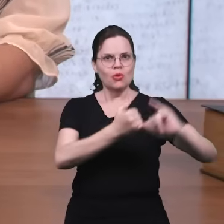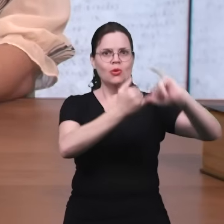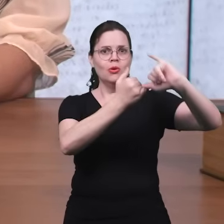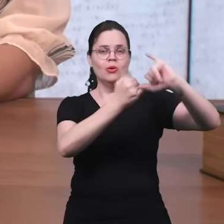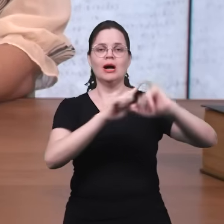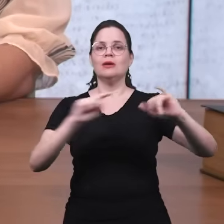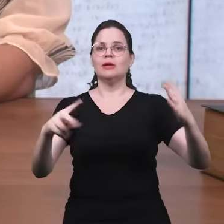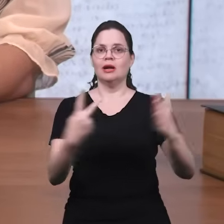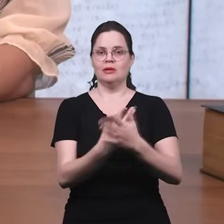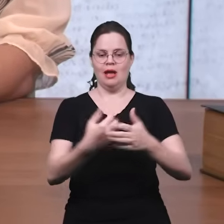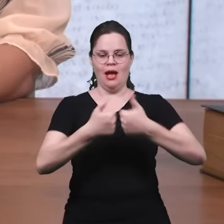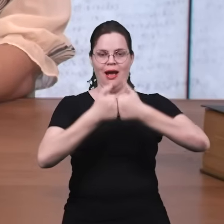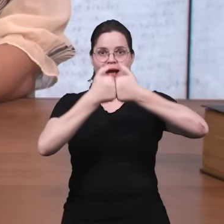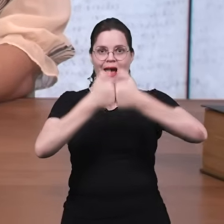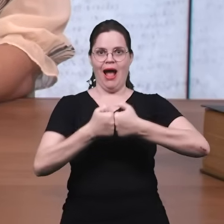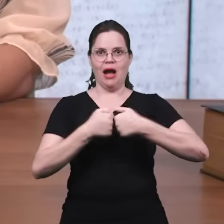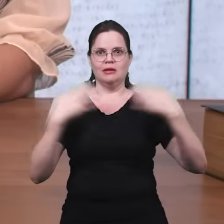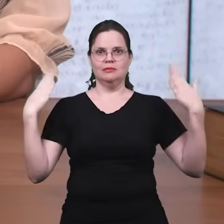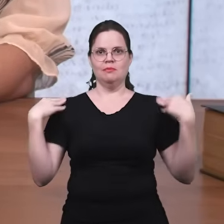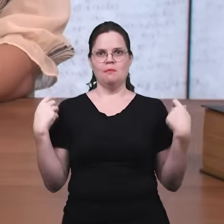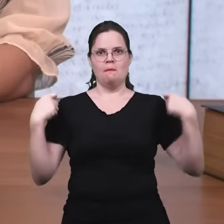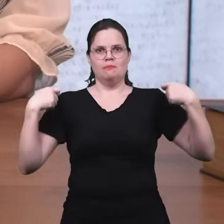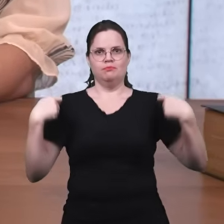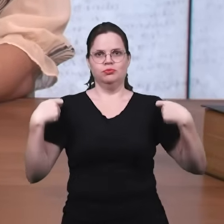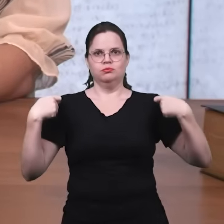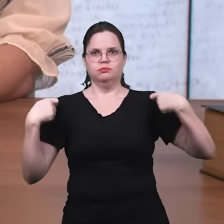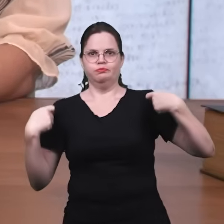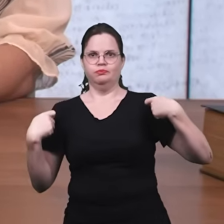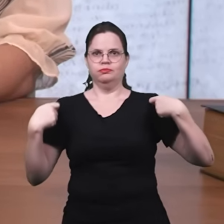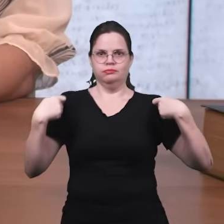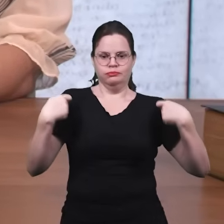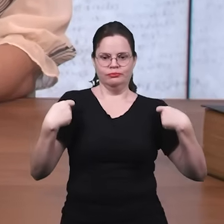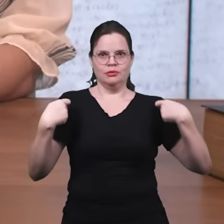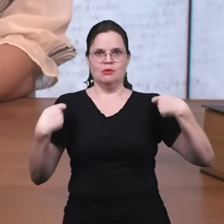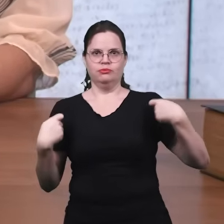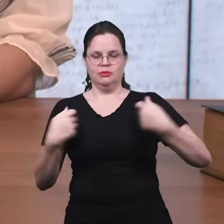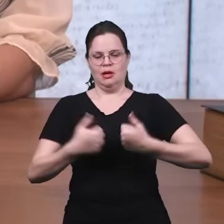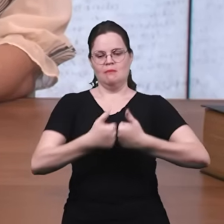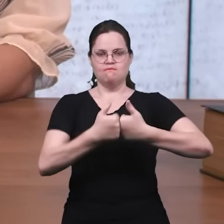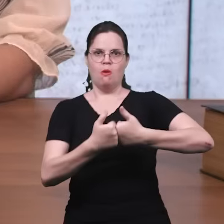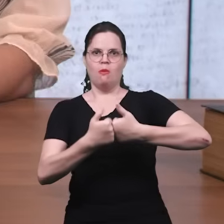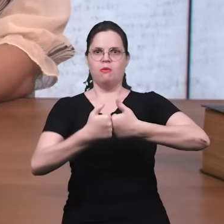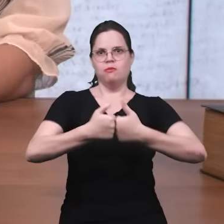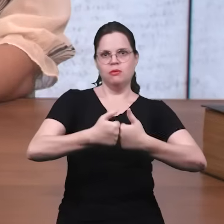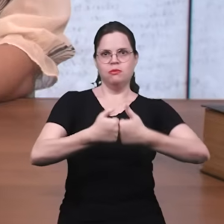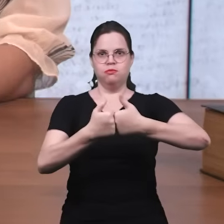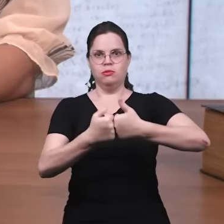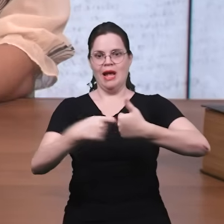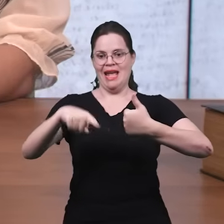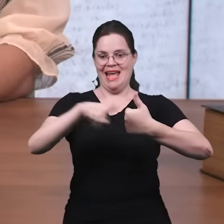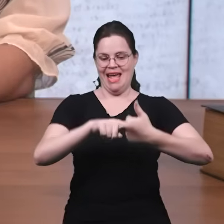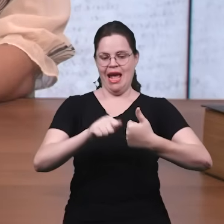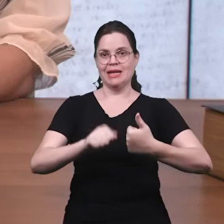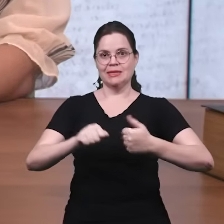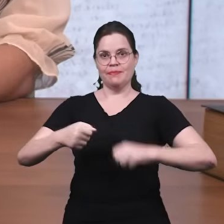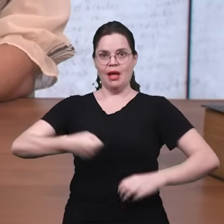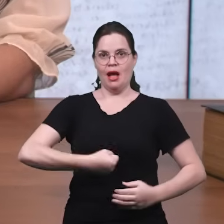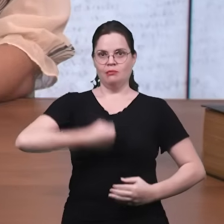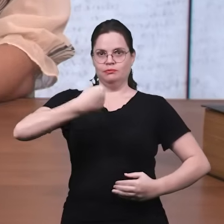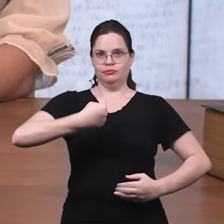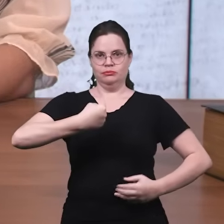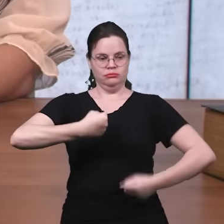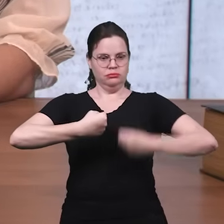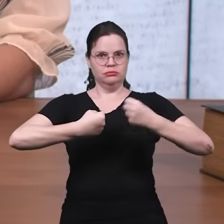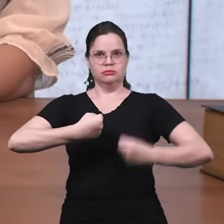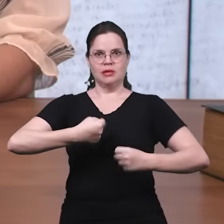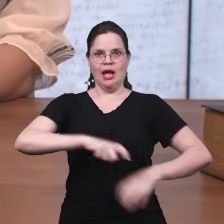do concerto do Senhor o seguia. E os armados iam adiante dos sacerdotes que